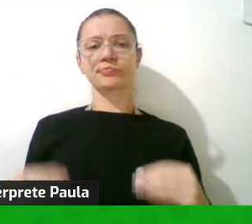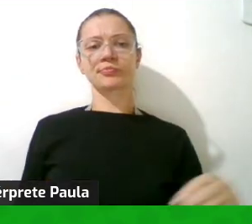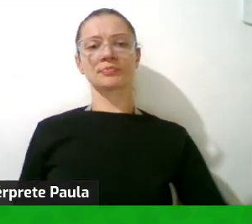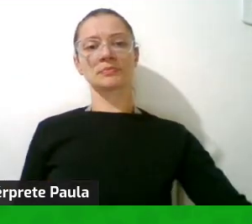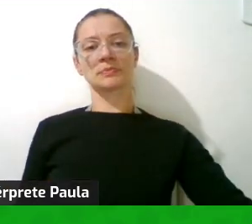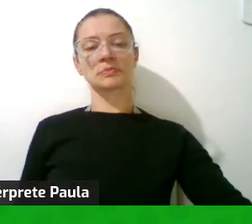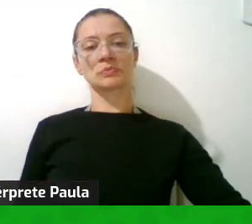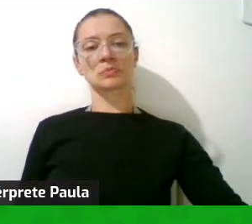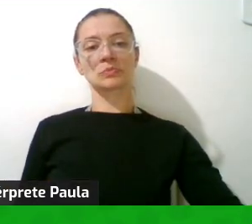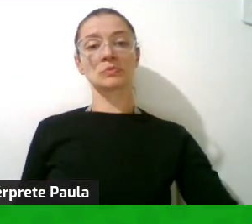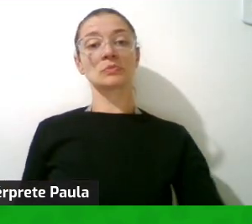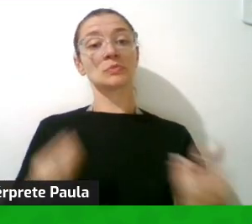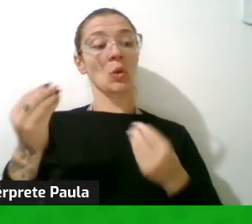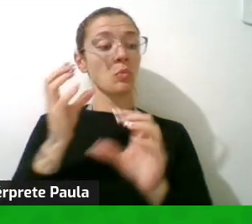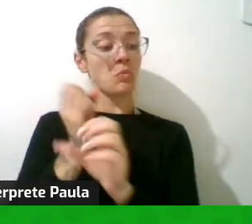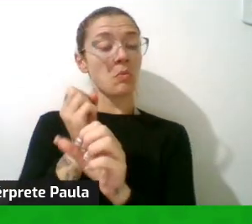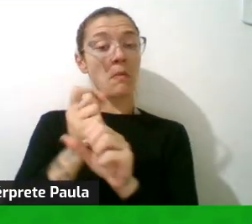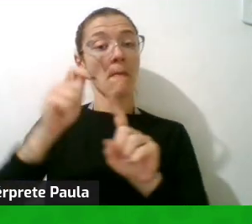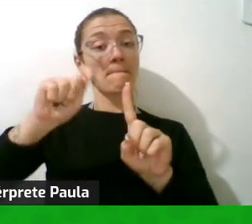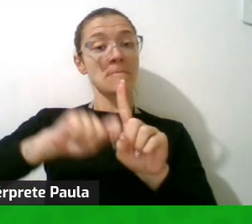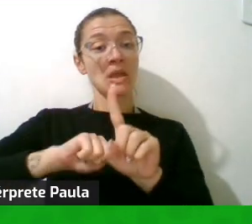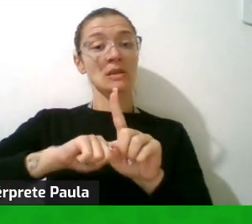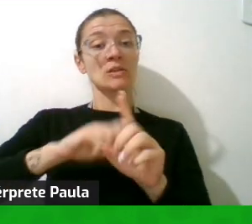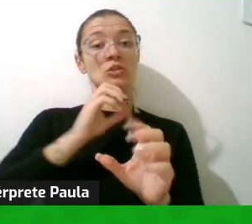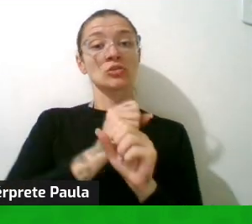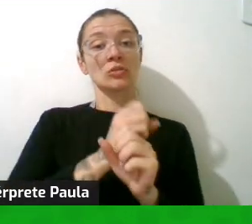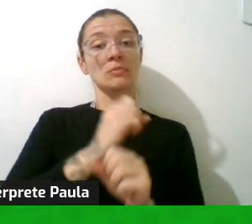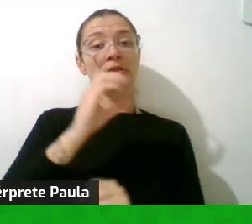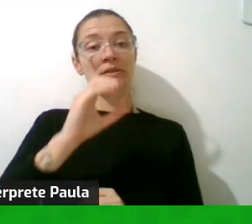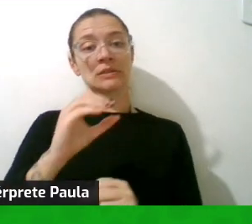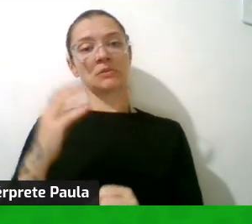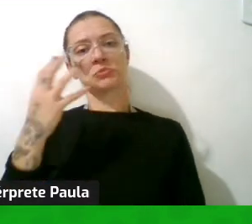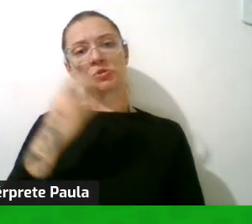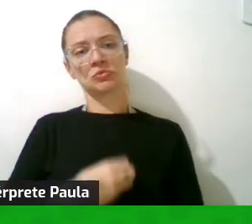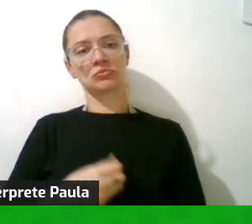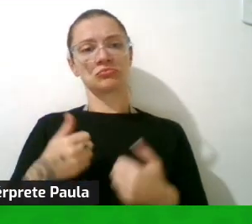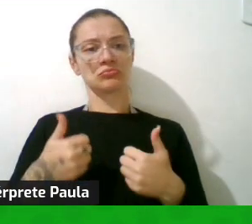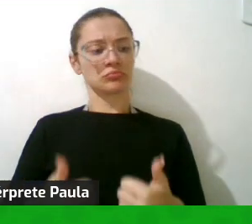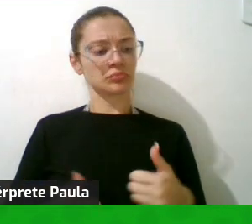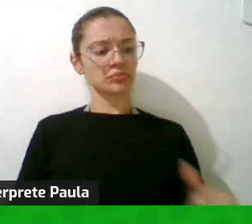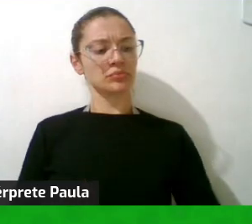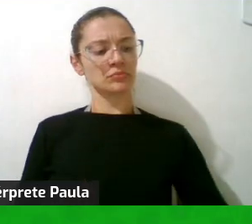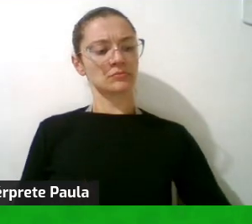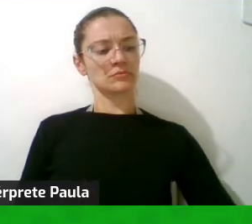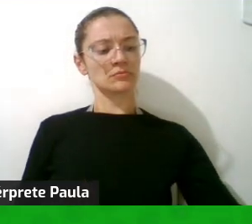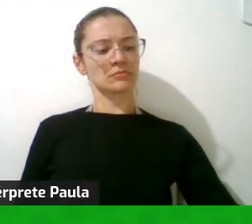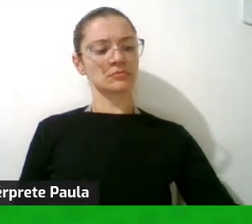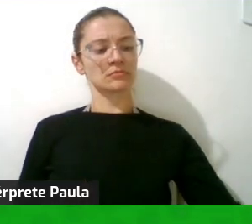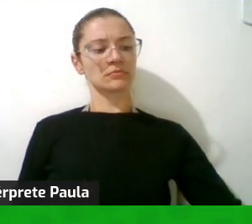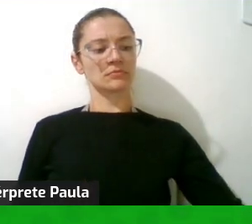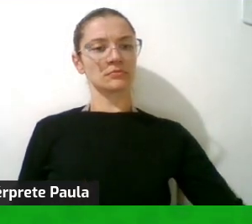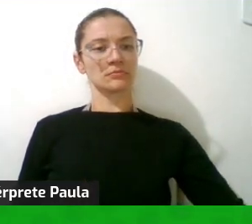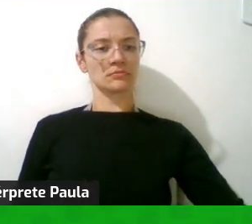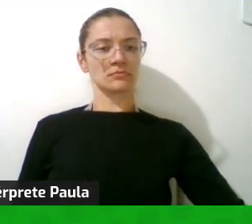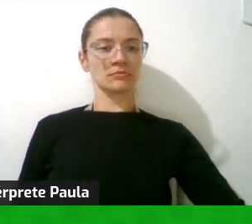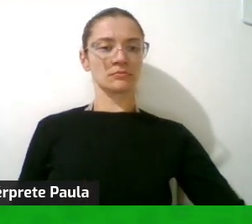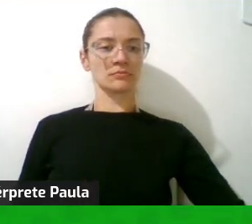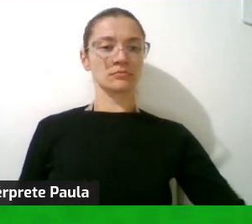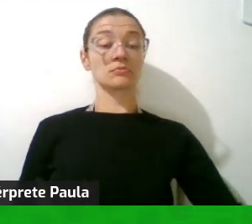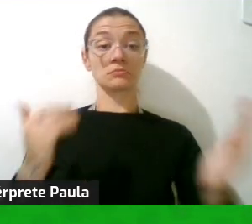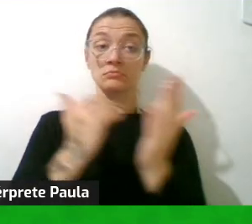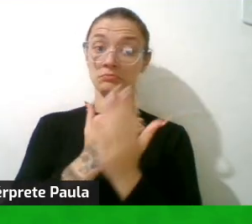como calcular o saldo do mês, né, o soma C ali, bonitinho, e ali já está a revisão. Então, vamos lá começar a